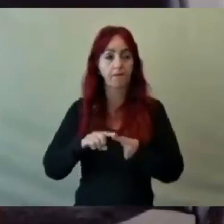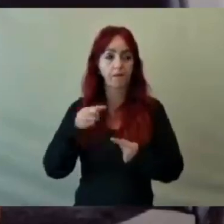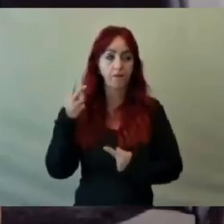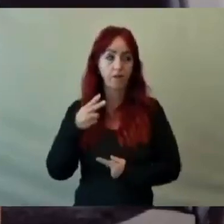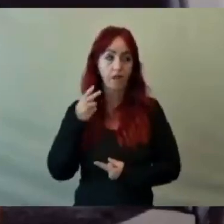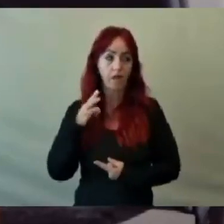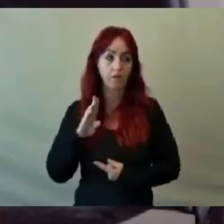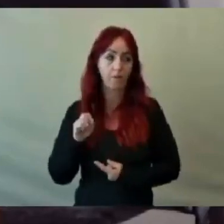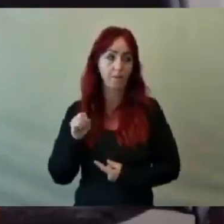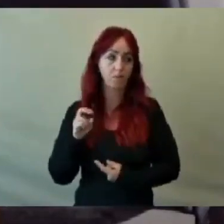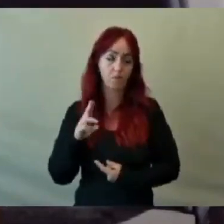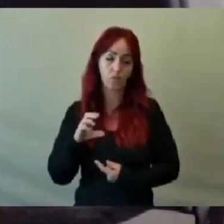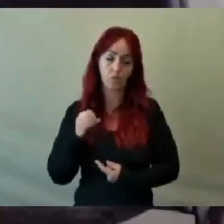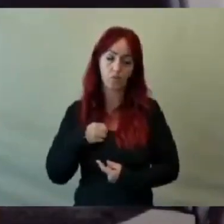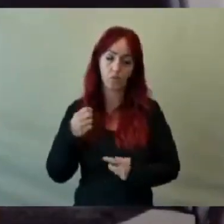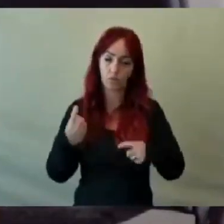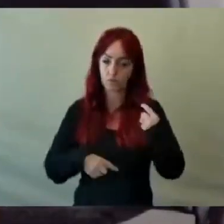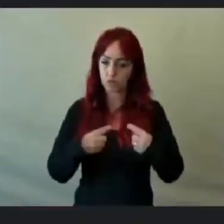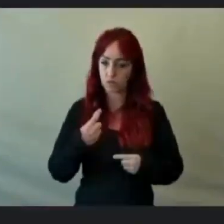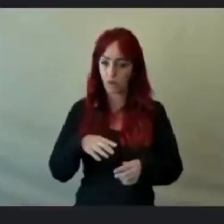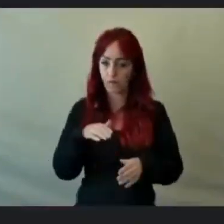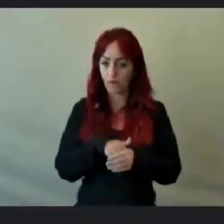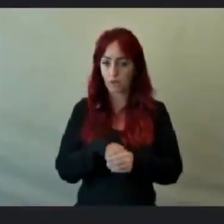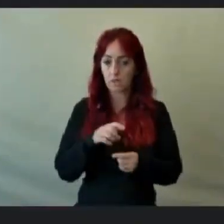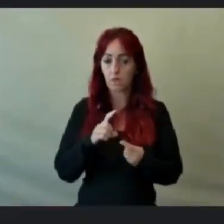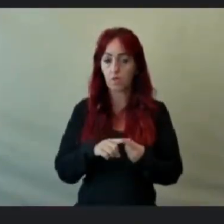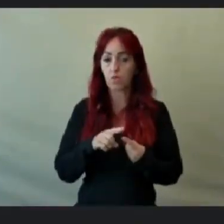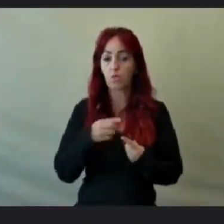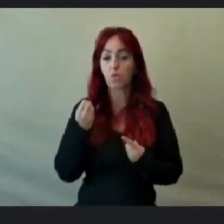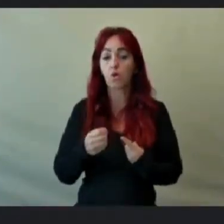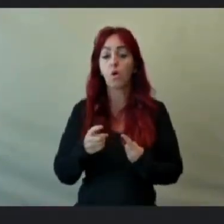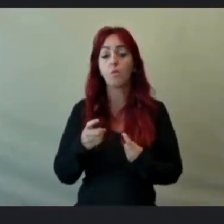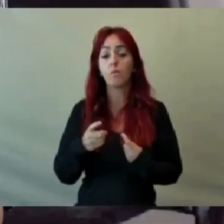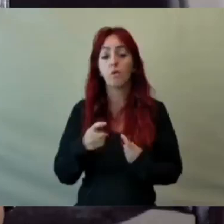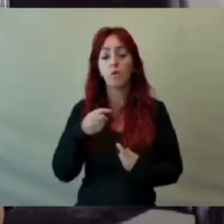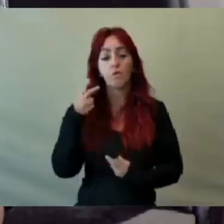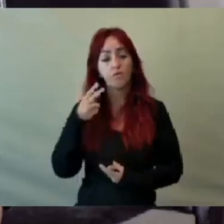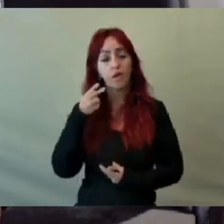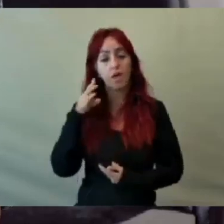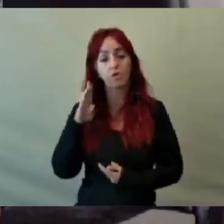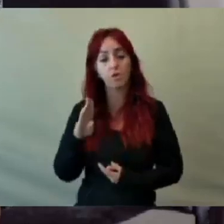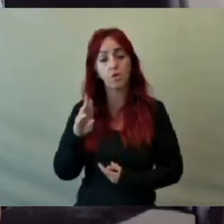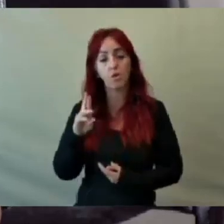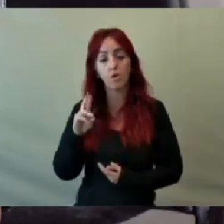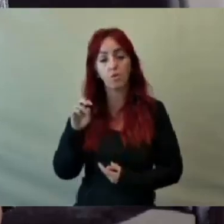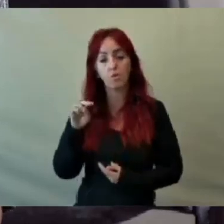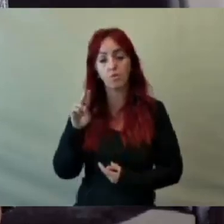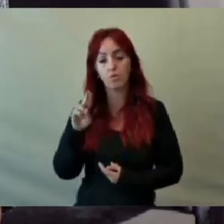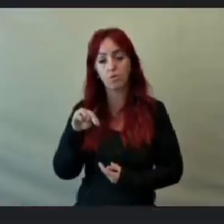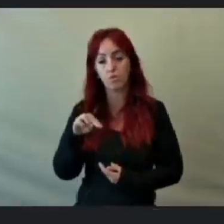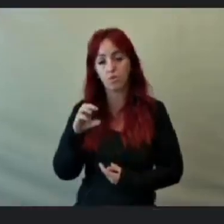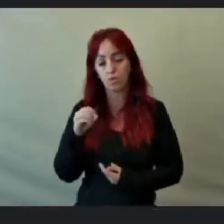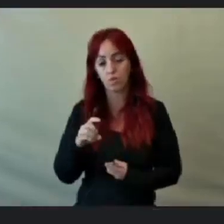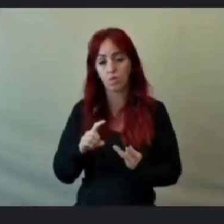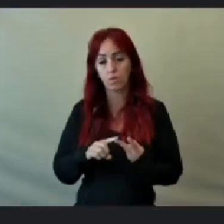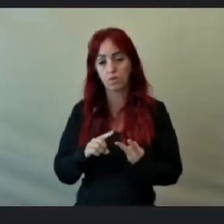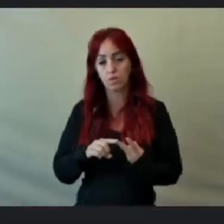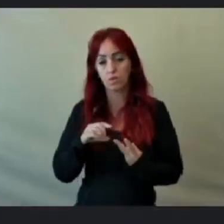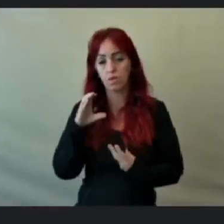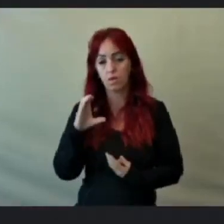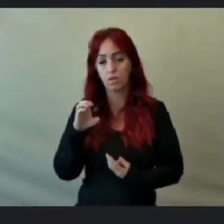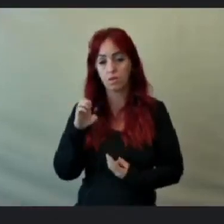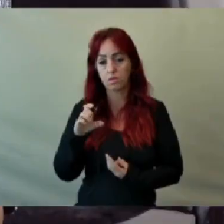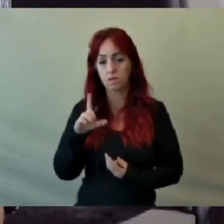em votação, como voto, vereador doutor Bruno Pedralva? Com requerimento. Como voto, vereador doutor Célio Frois? Com